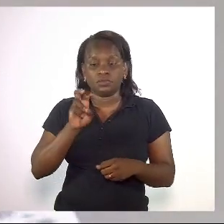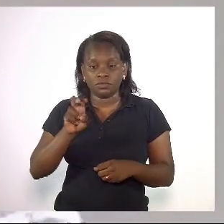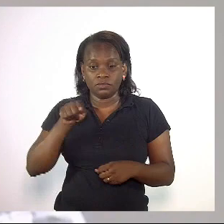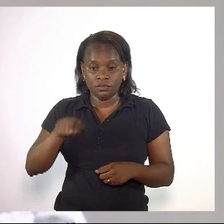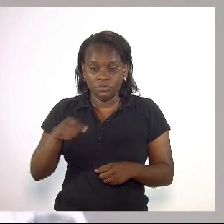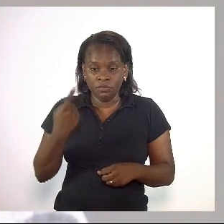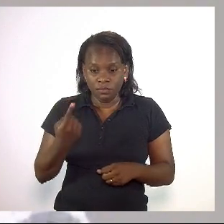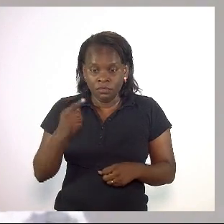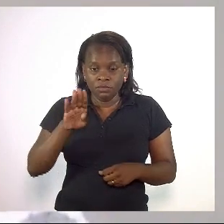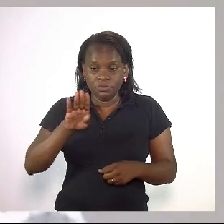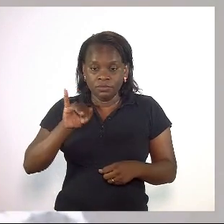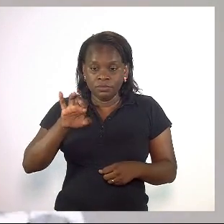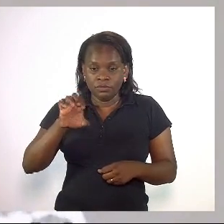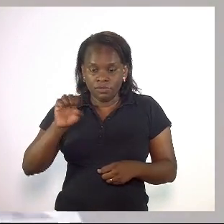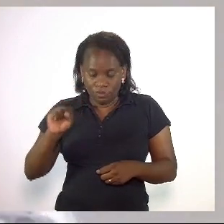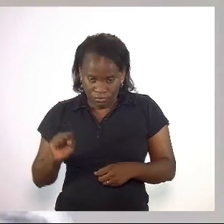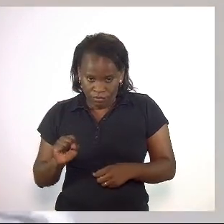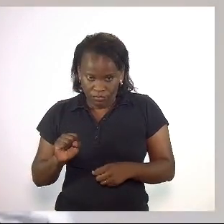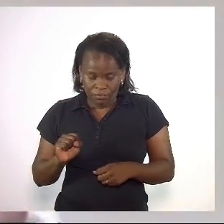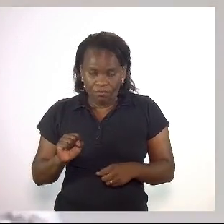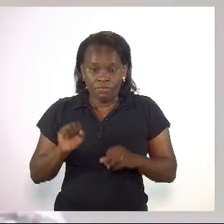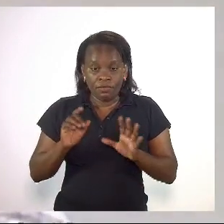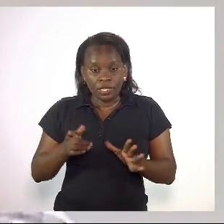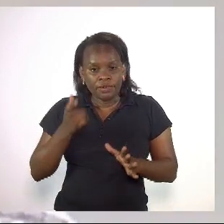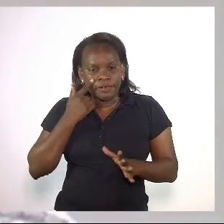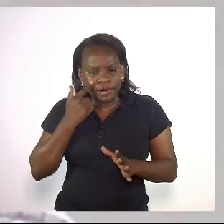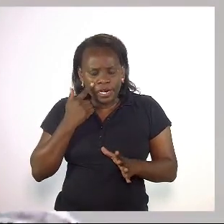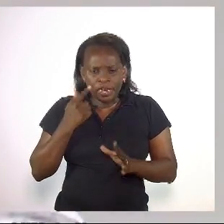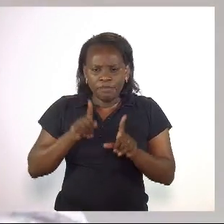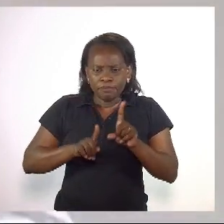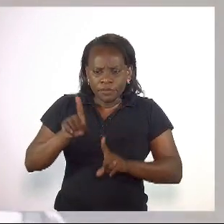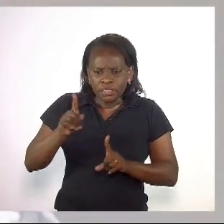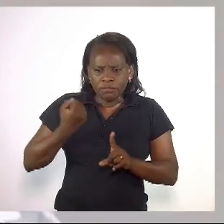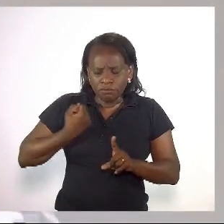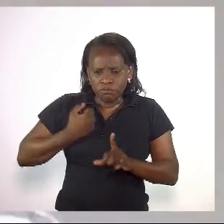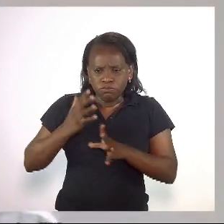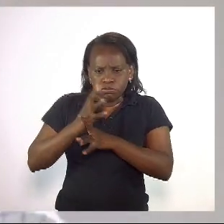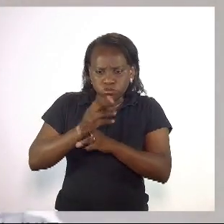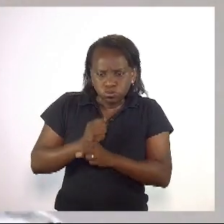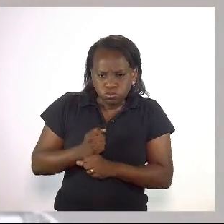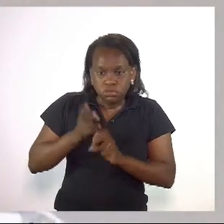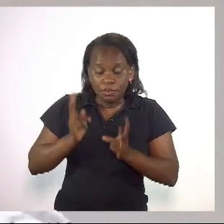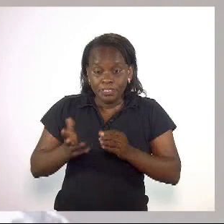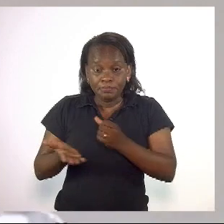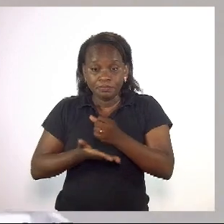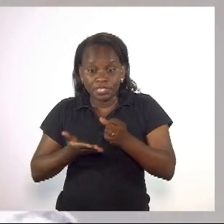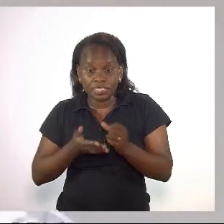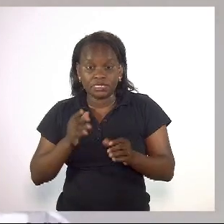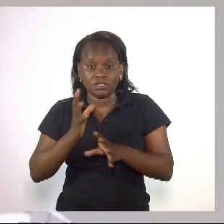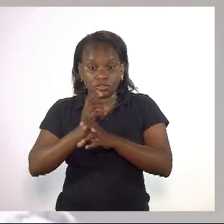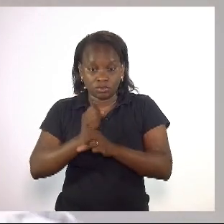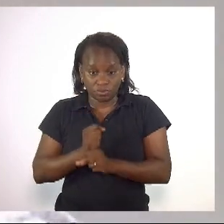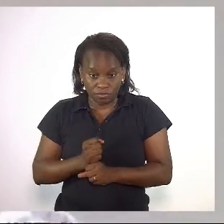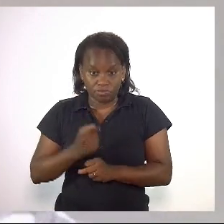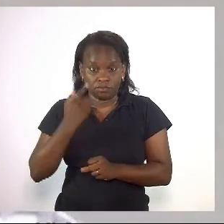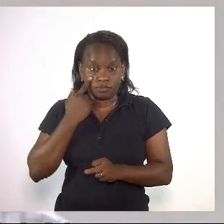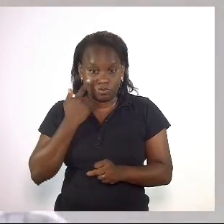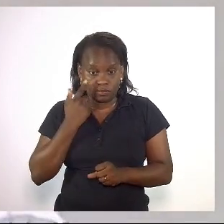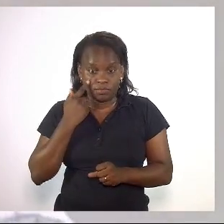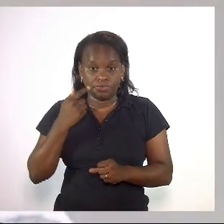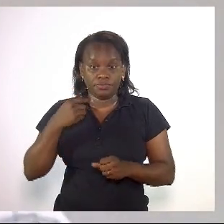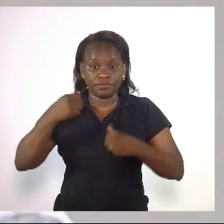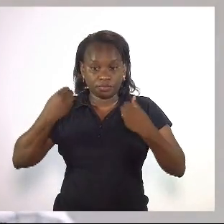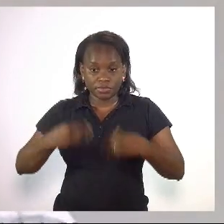5,1 bilhões de reais. Se nós fôssemos fazer um índice sobre a mesma base que é calculado o índice da